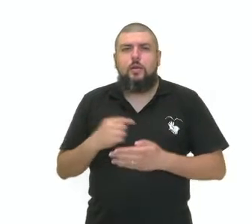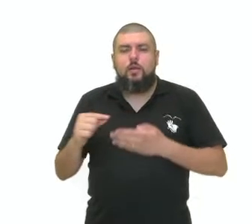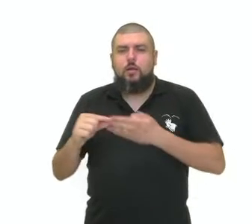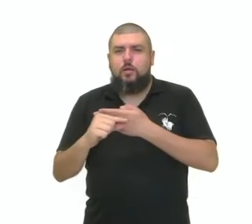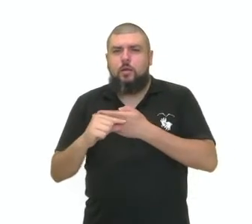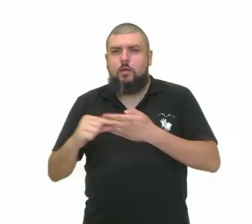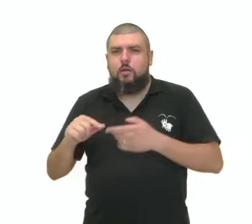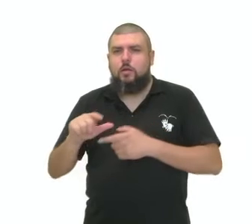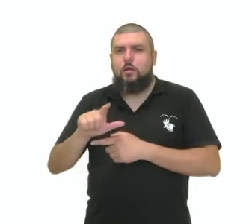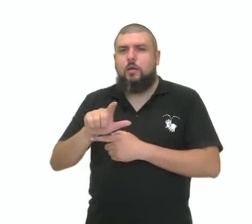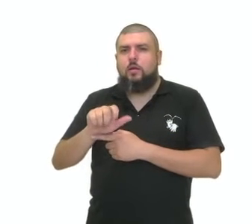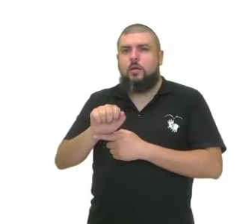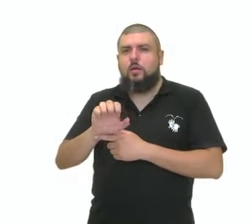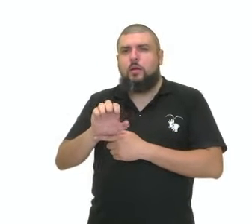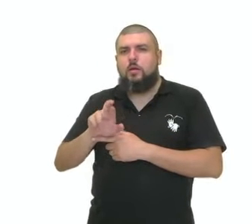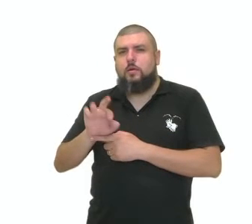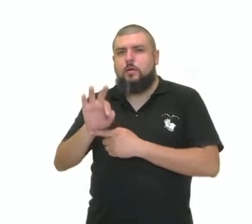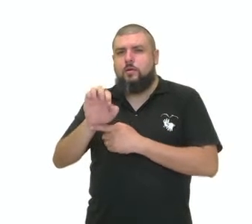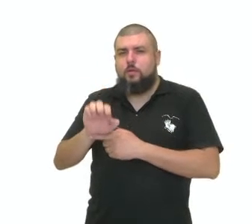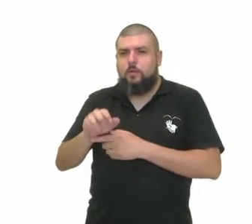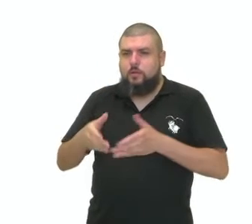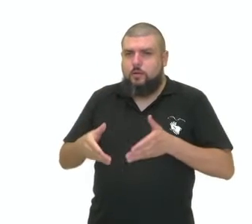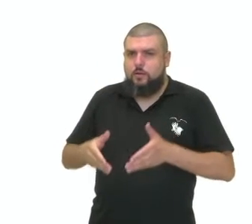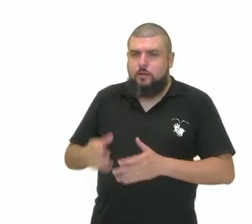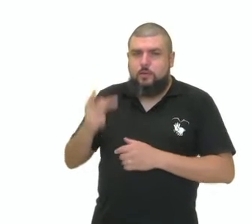Laerte Coutinho, é paulista, de